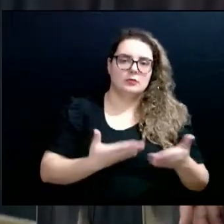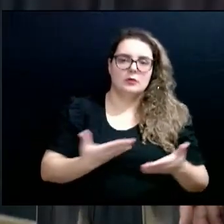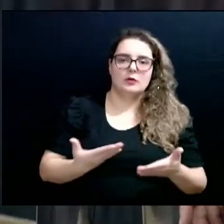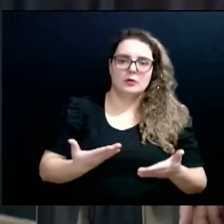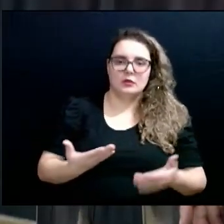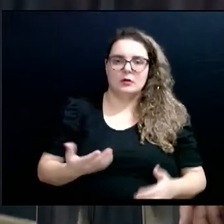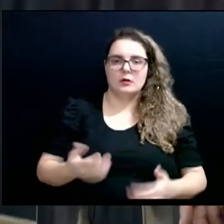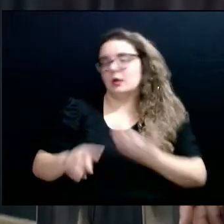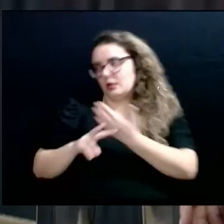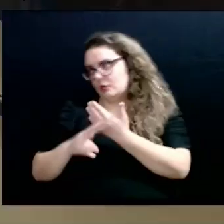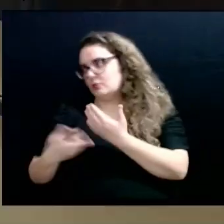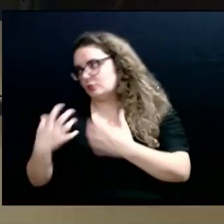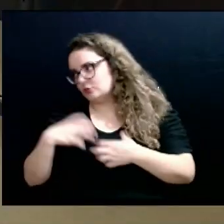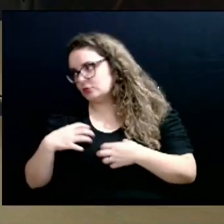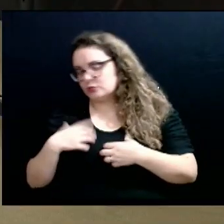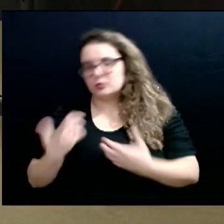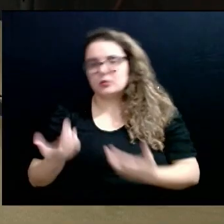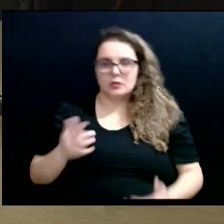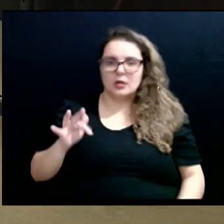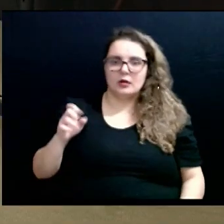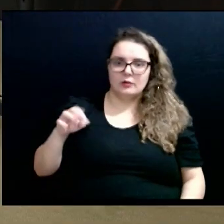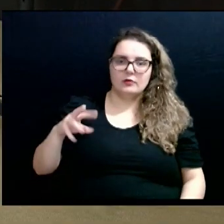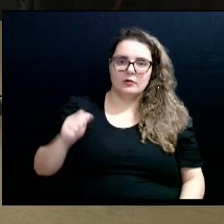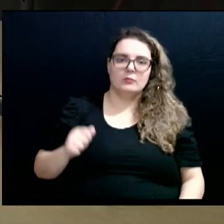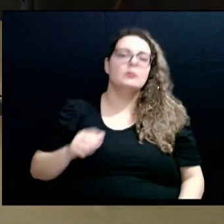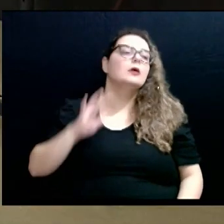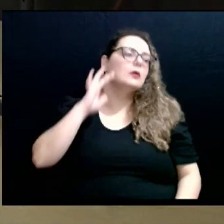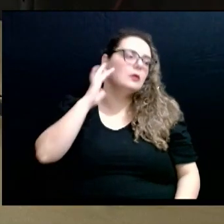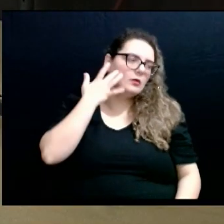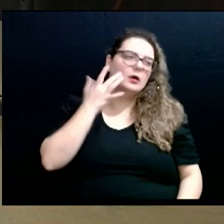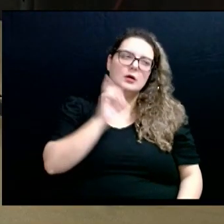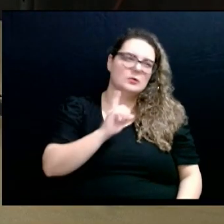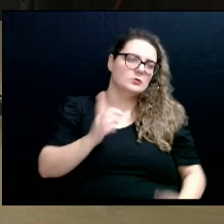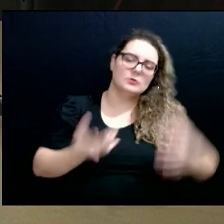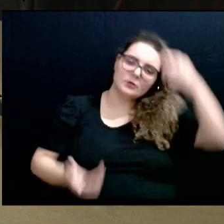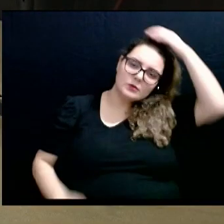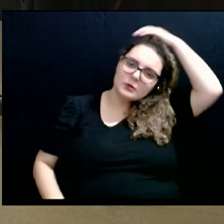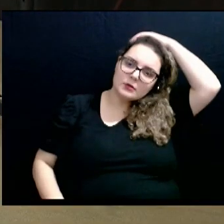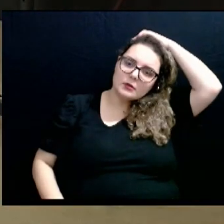acontecer. A forma você A forma eu acho que não. Acho que é muito mais o pós.